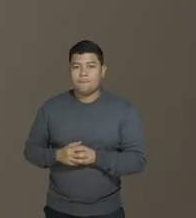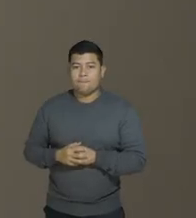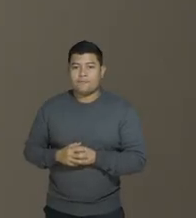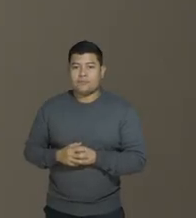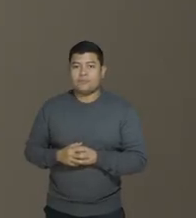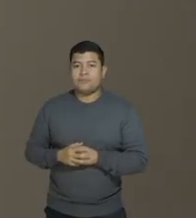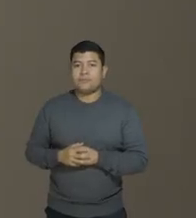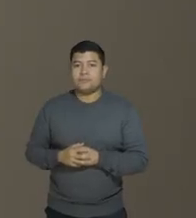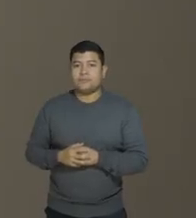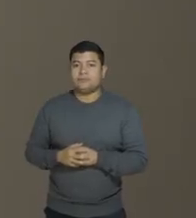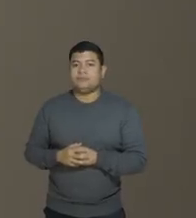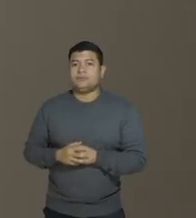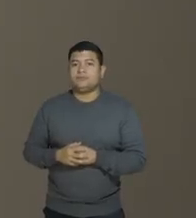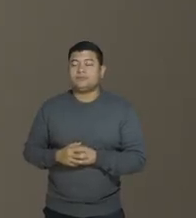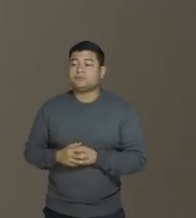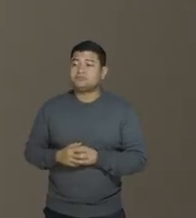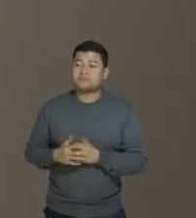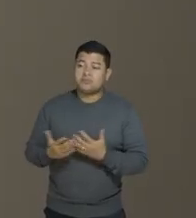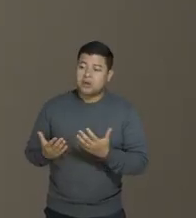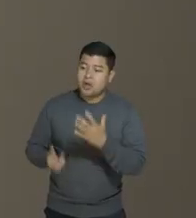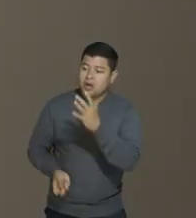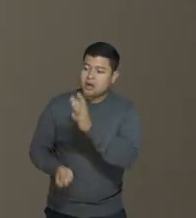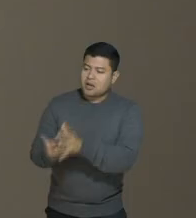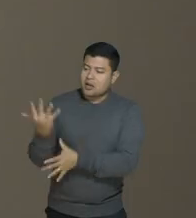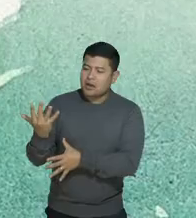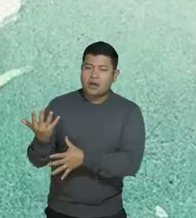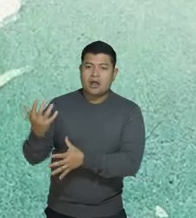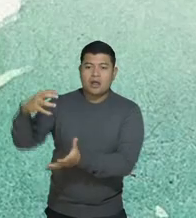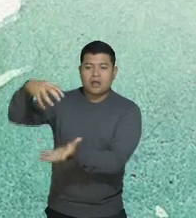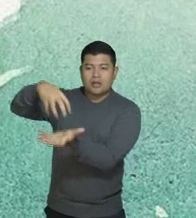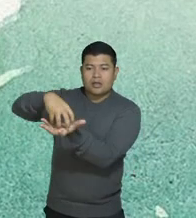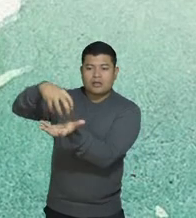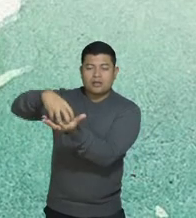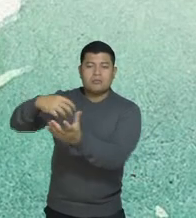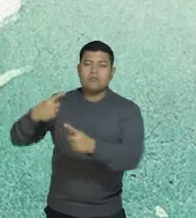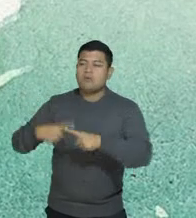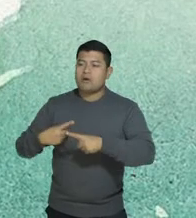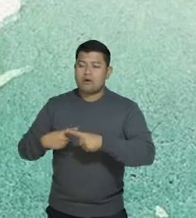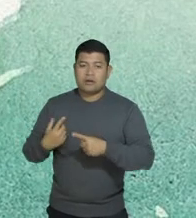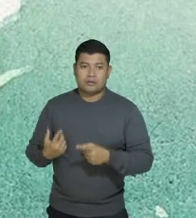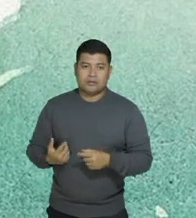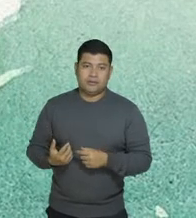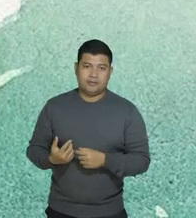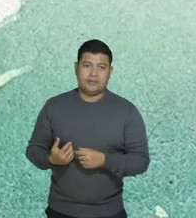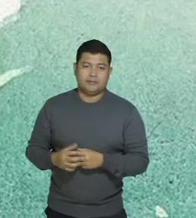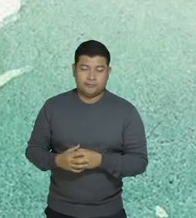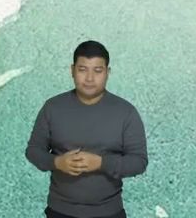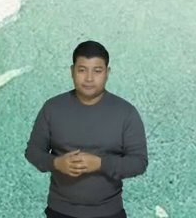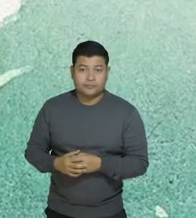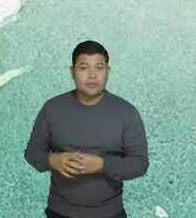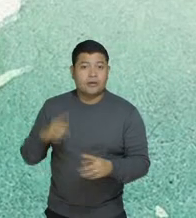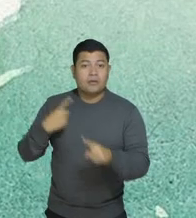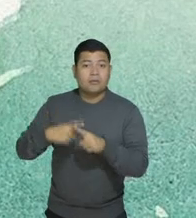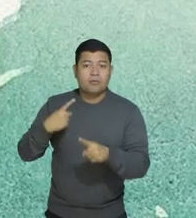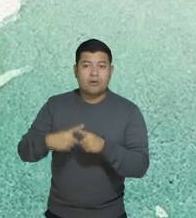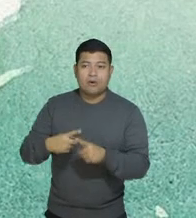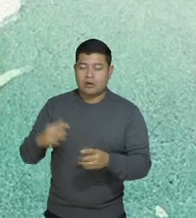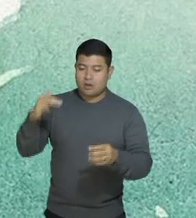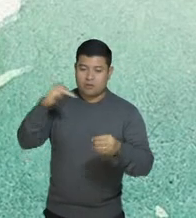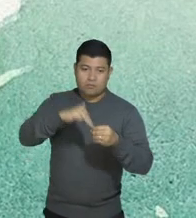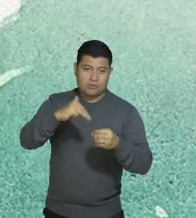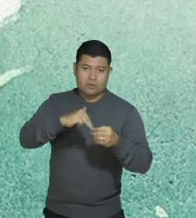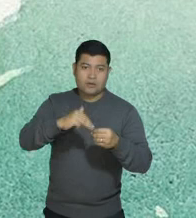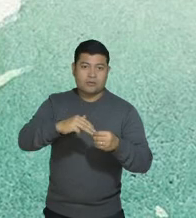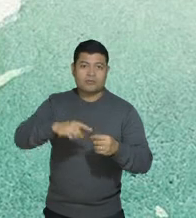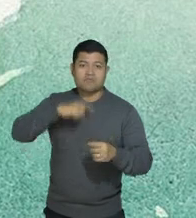Por que que a gente existe, né? A criação do CEDRA tornou-se necessária uma vez que o município não dispunha